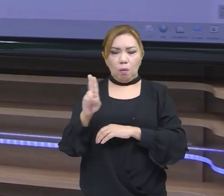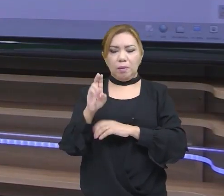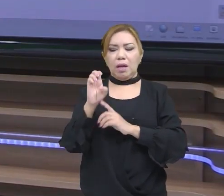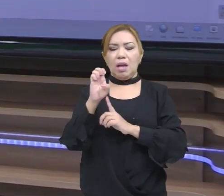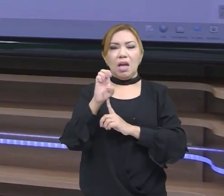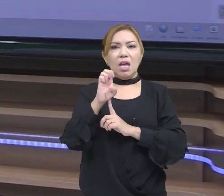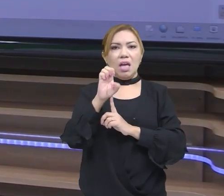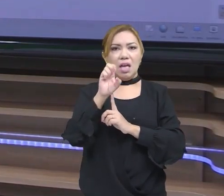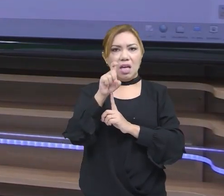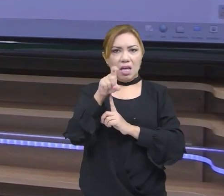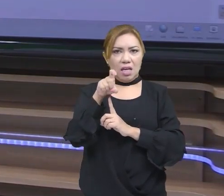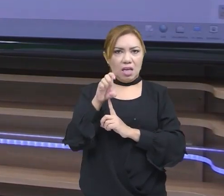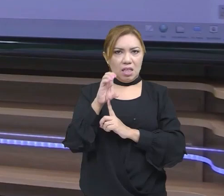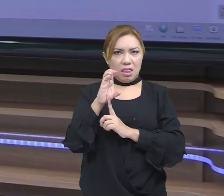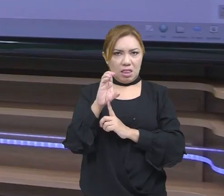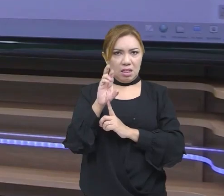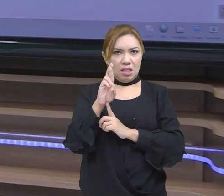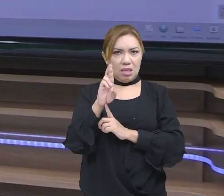quanto o suor.